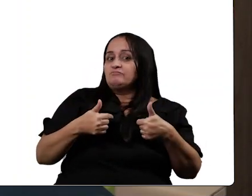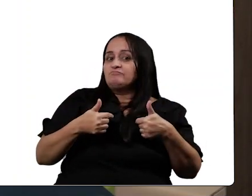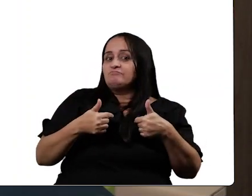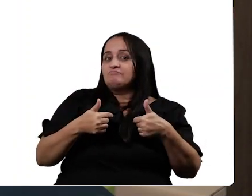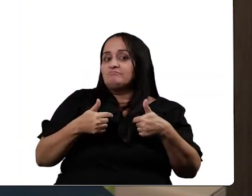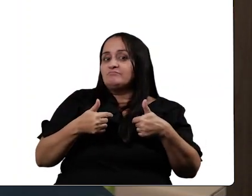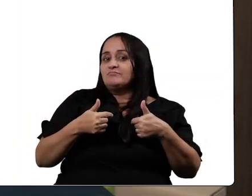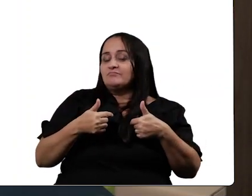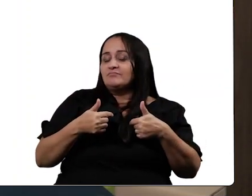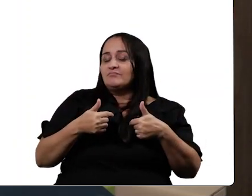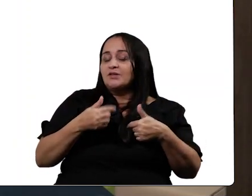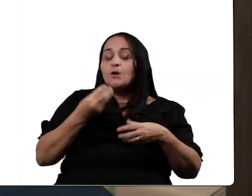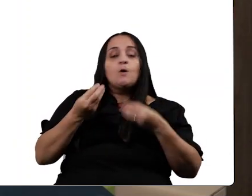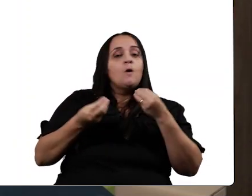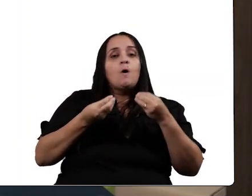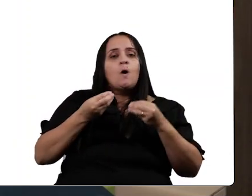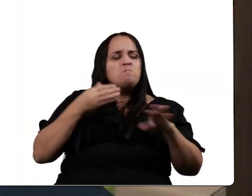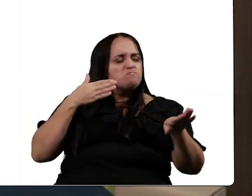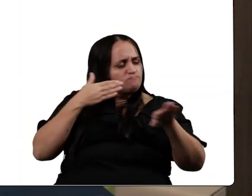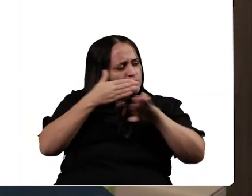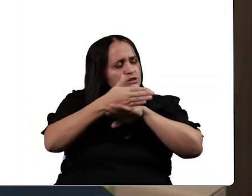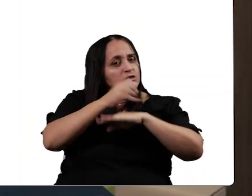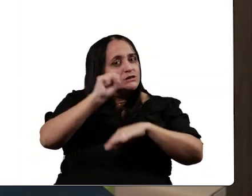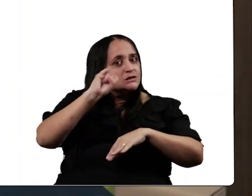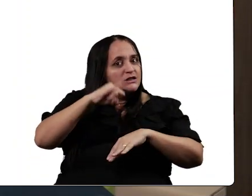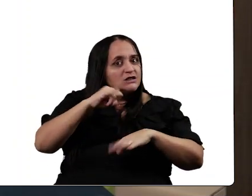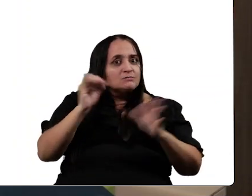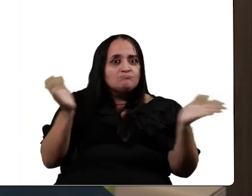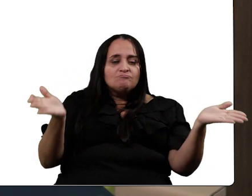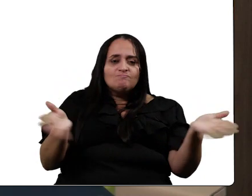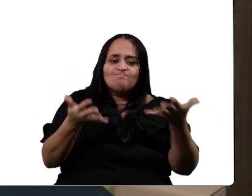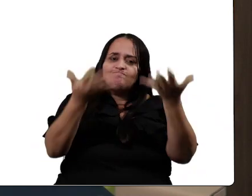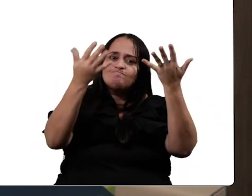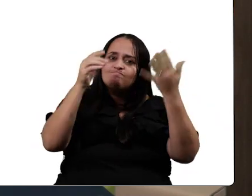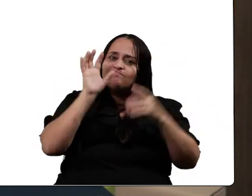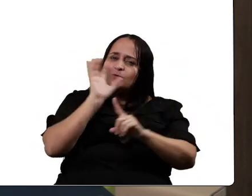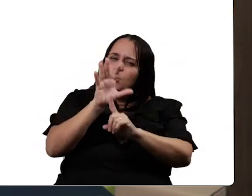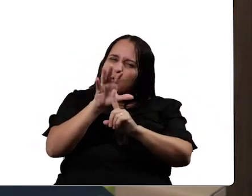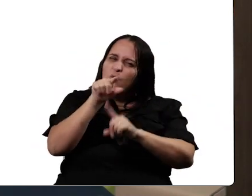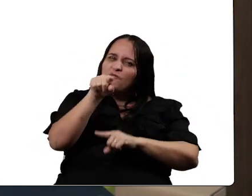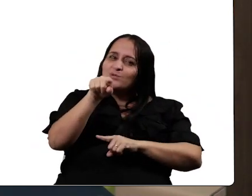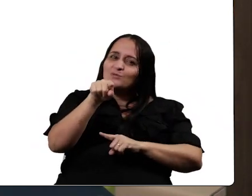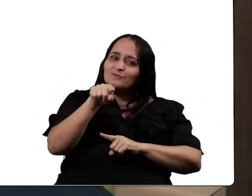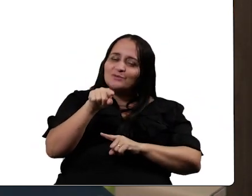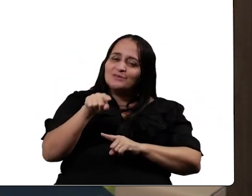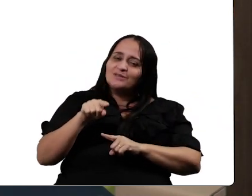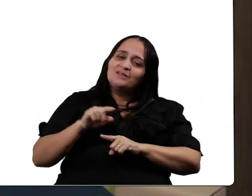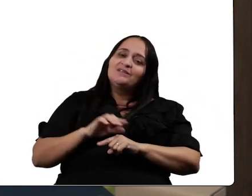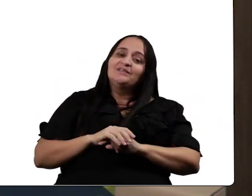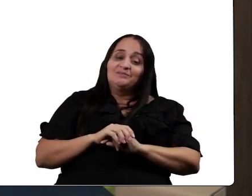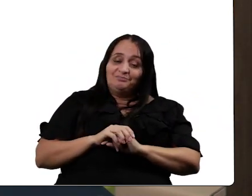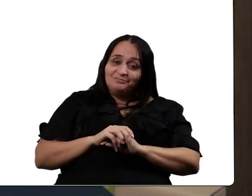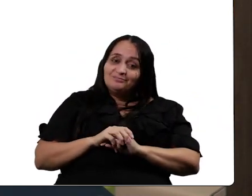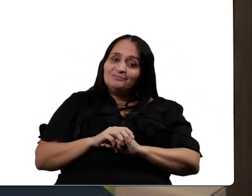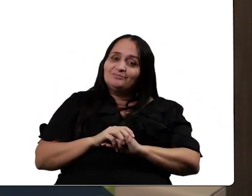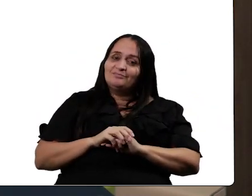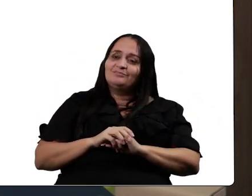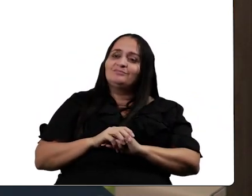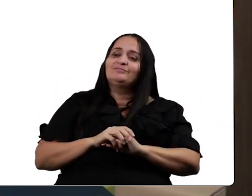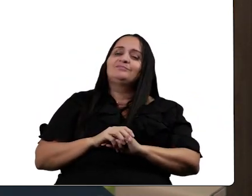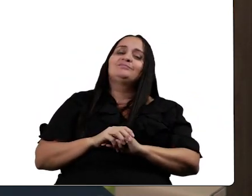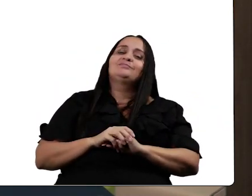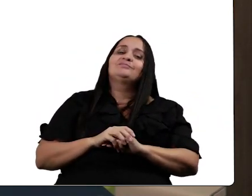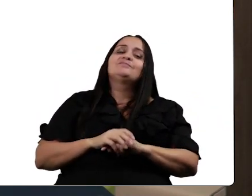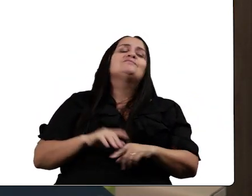para esse fim, para essa finalidade, né? Então, ele quer convencer você. Ele quer convencer